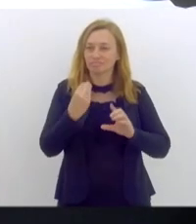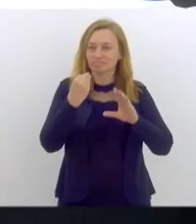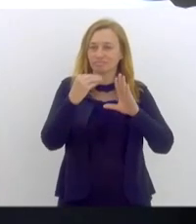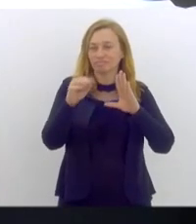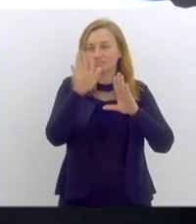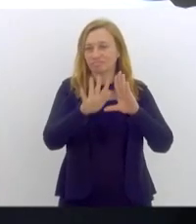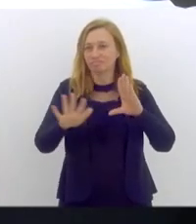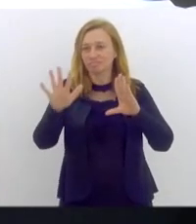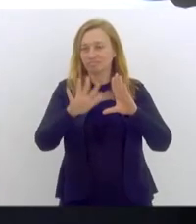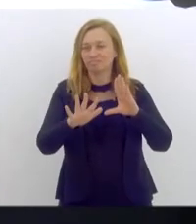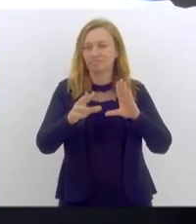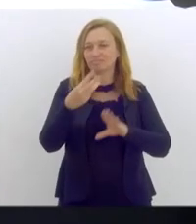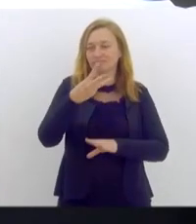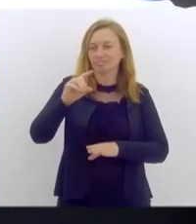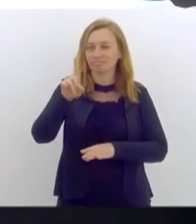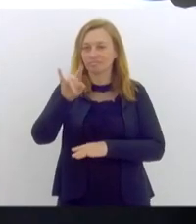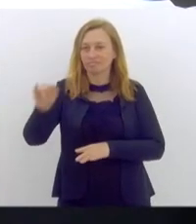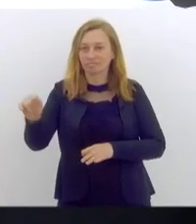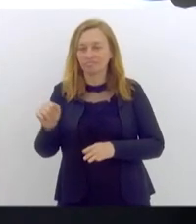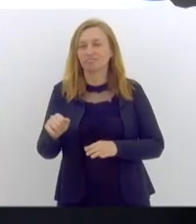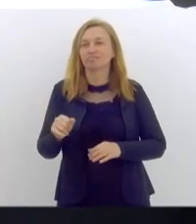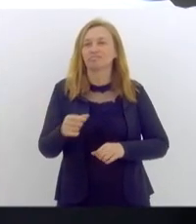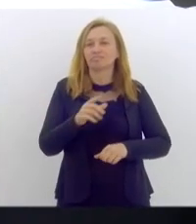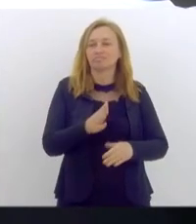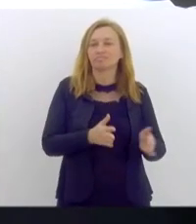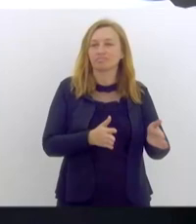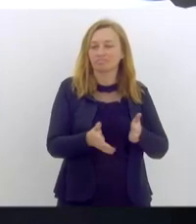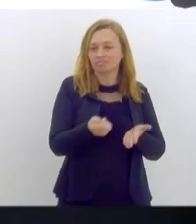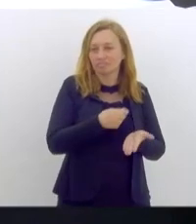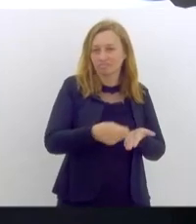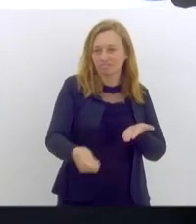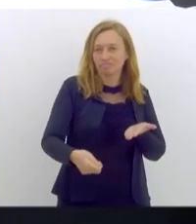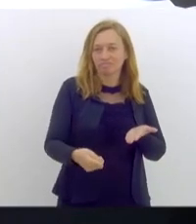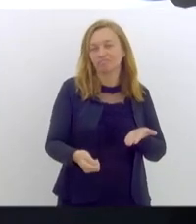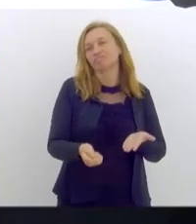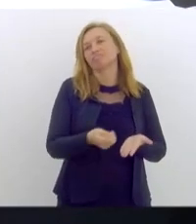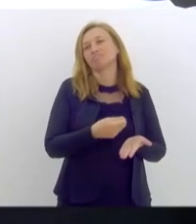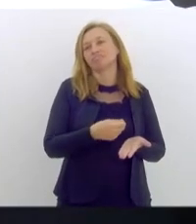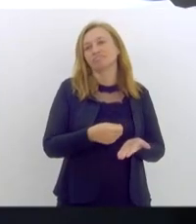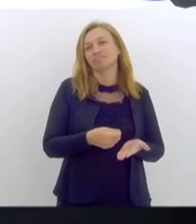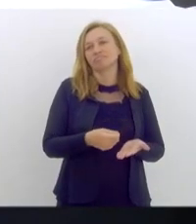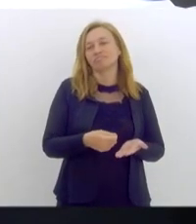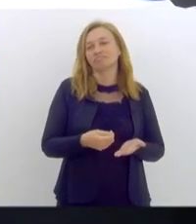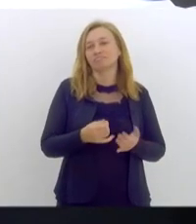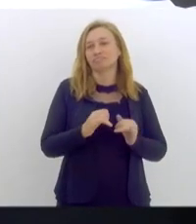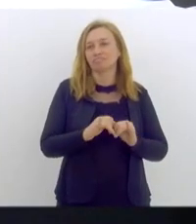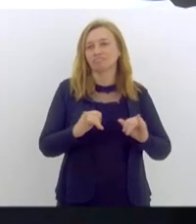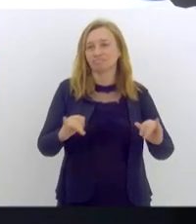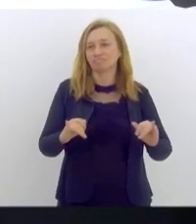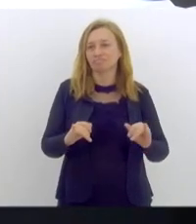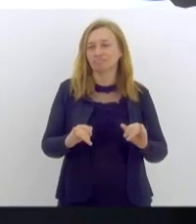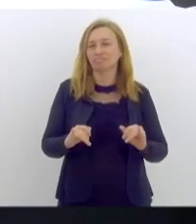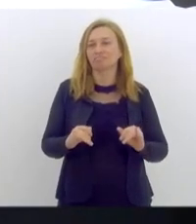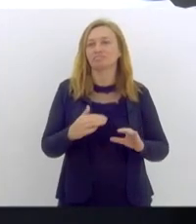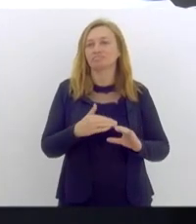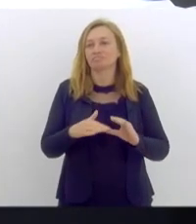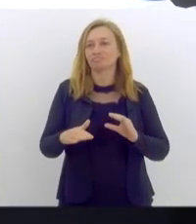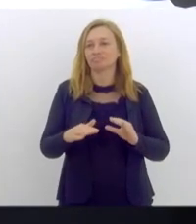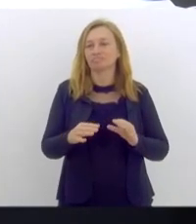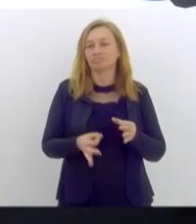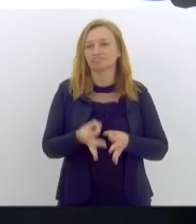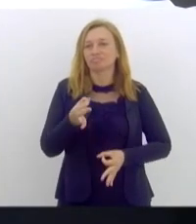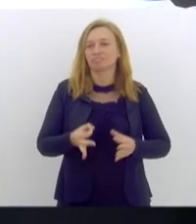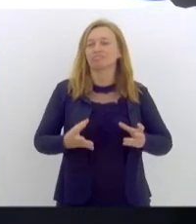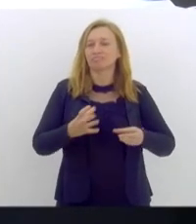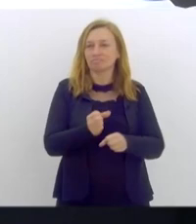prazo de 30 dias corridos contatos da data da assinatura do instrumento legal ficando dispensada arremesso ao tribunal de Conta